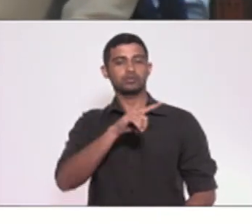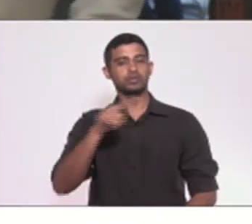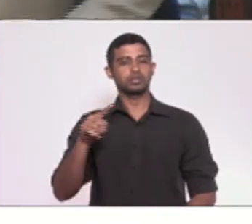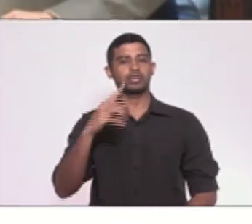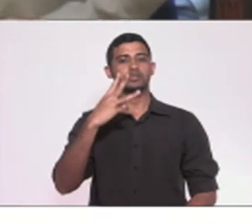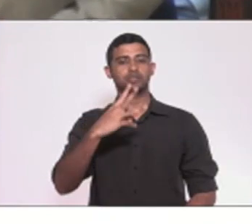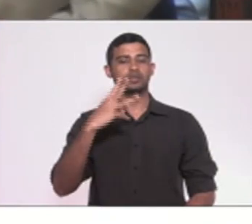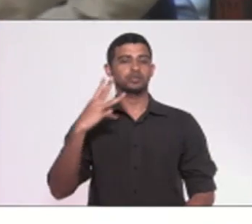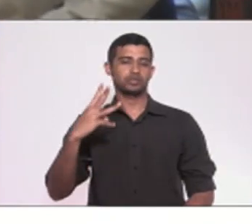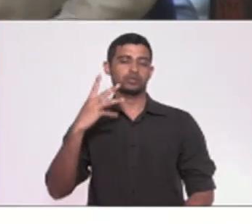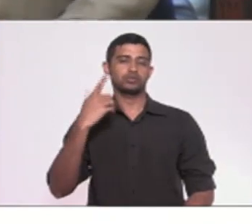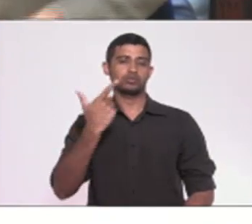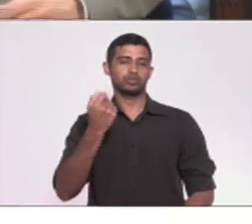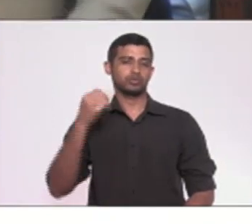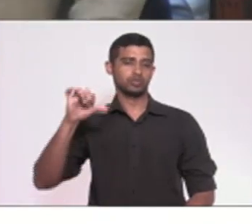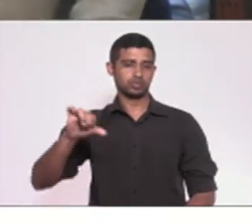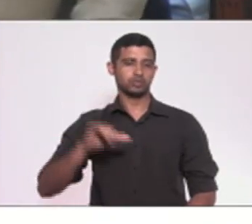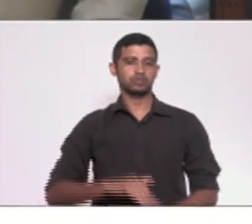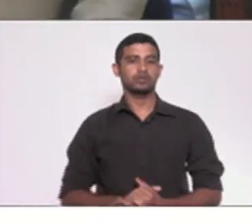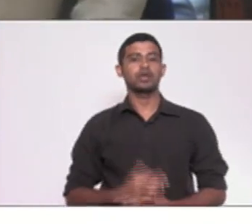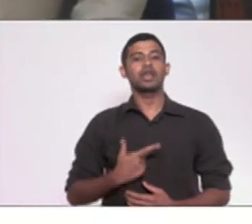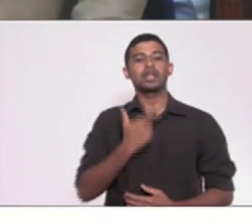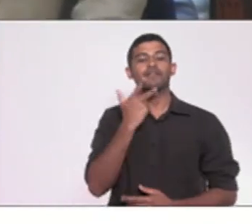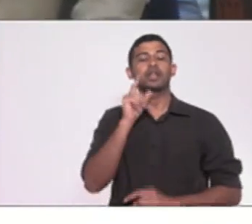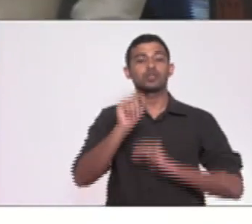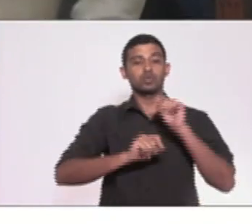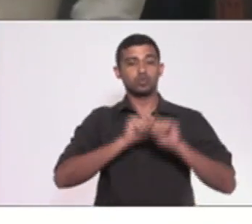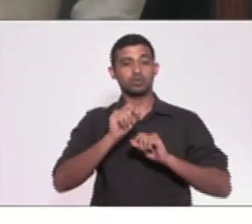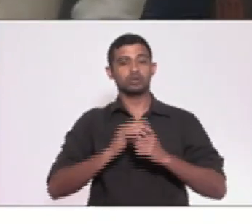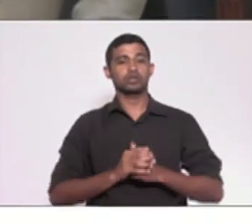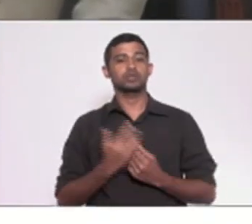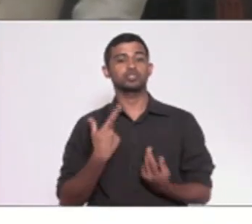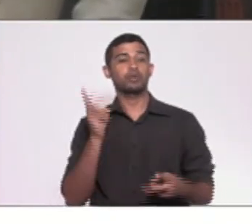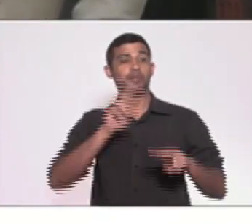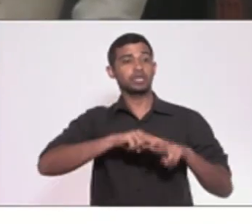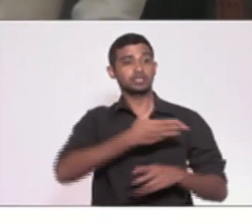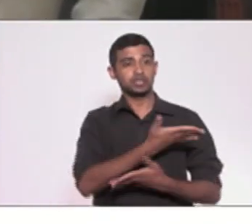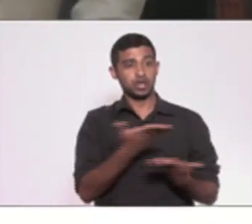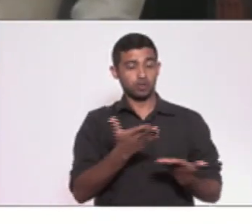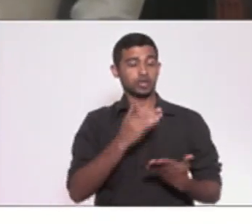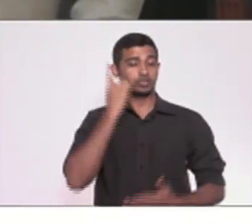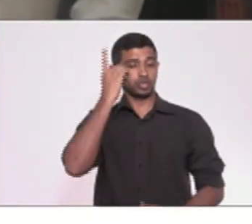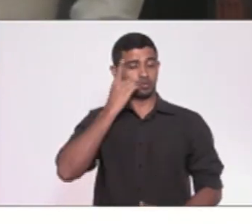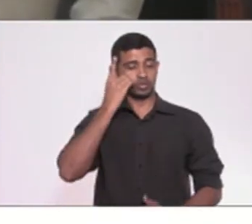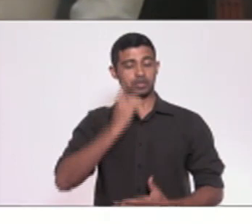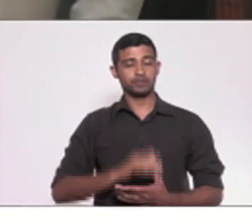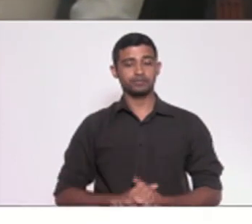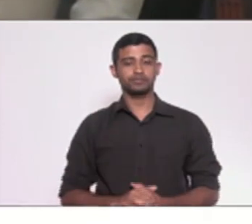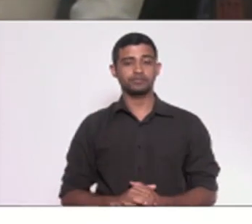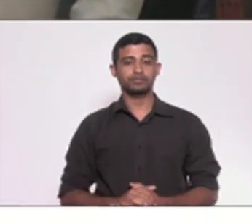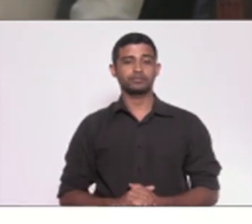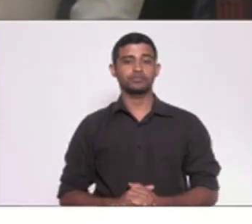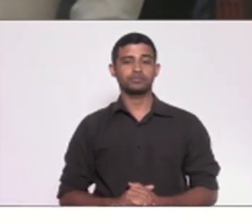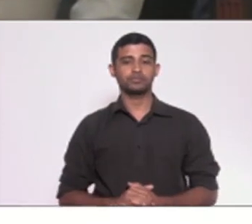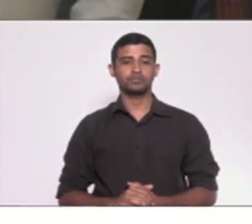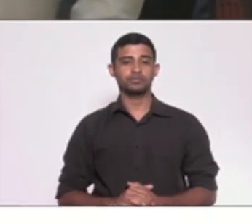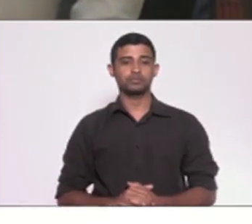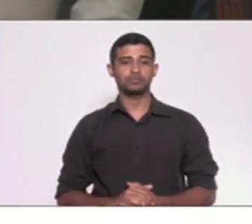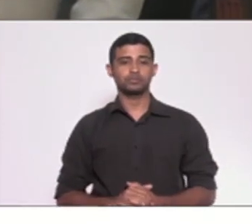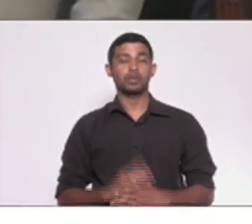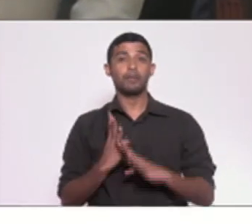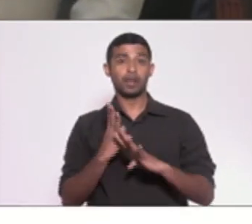1300-00034-3 de 2019, sobre a revogação de prisão dos excelentíssimos senhores parlamentares. Pela